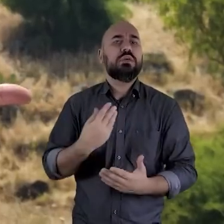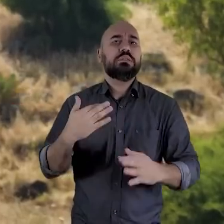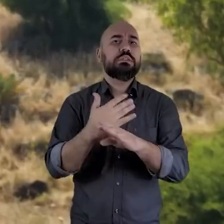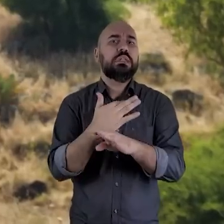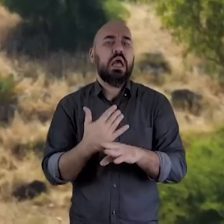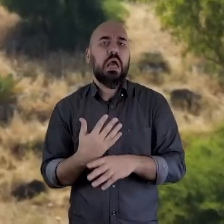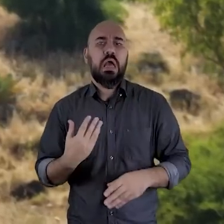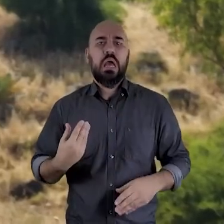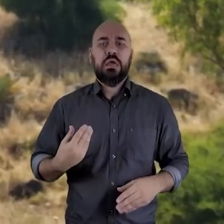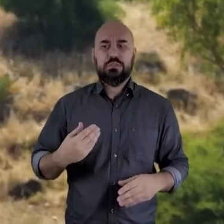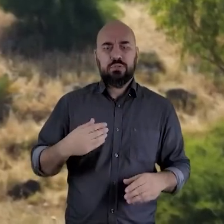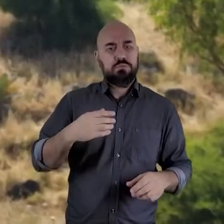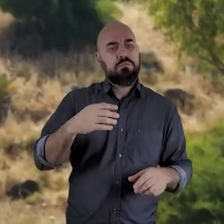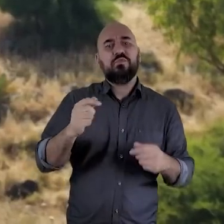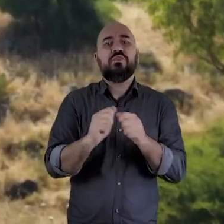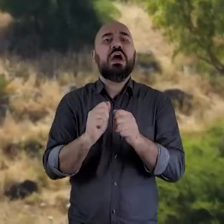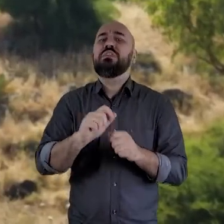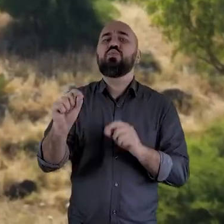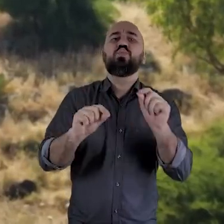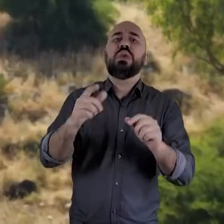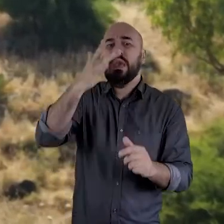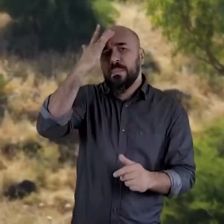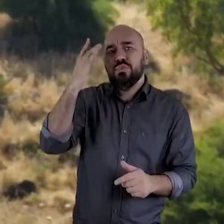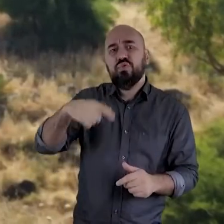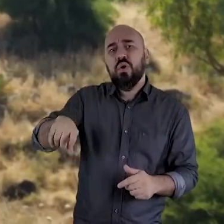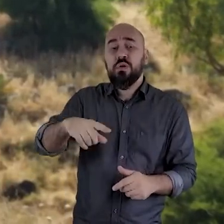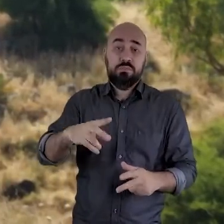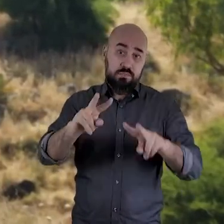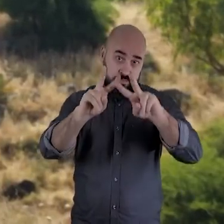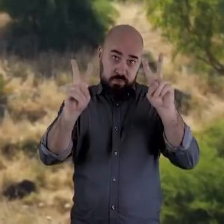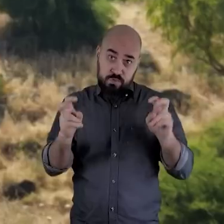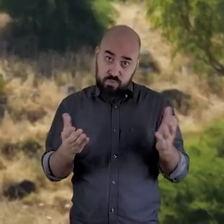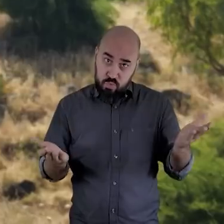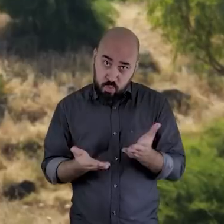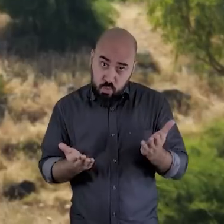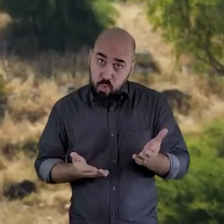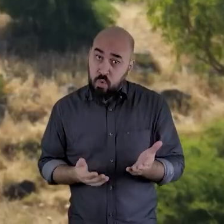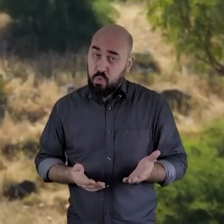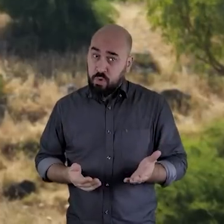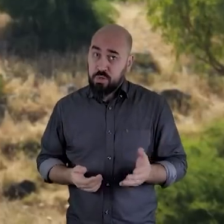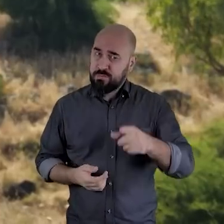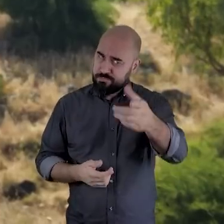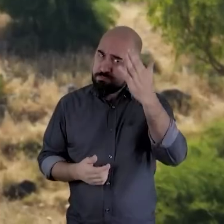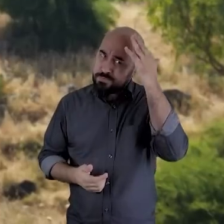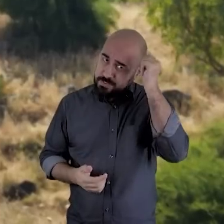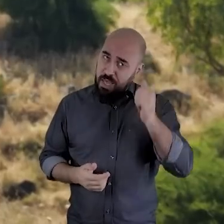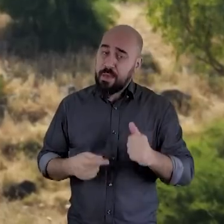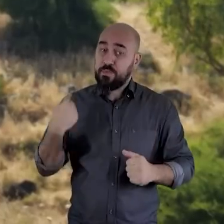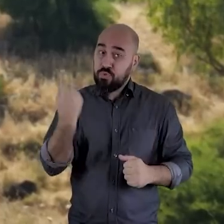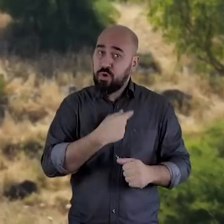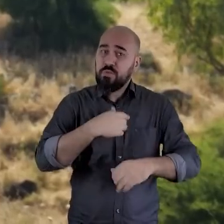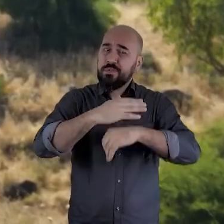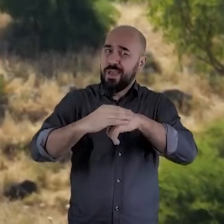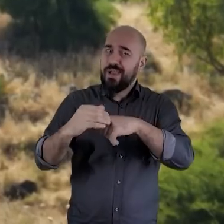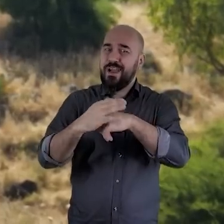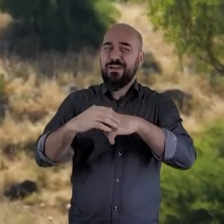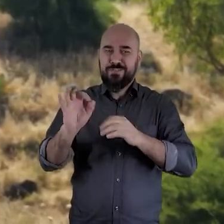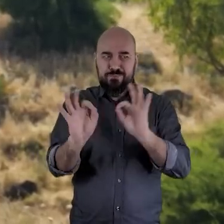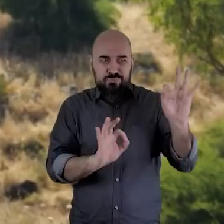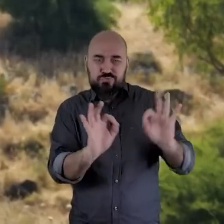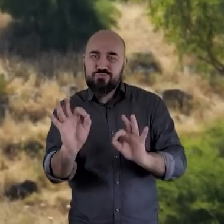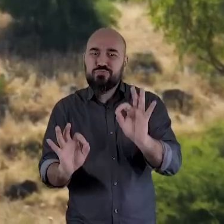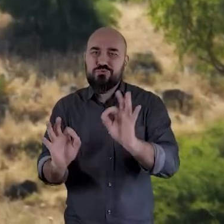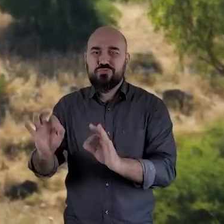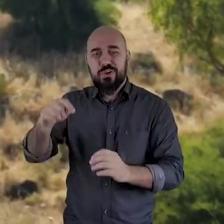Antigo Testamento? Estes são assuntos que aguardam você no programa de hoje, que, como você sabe, é feito com muito carinho pela equipe da TV Novo Tempo